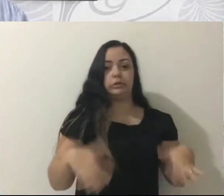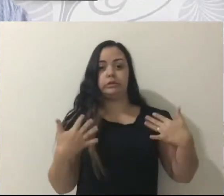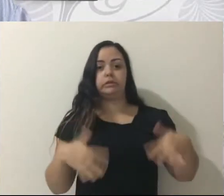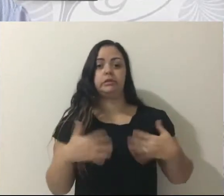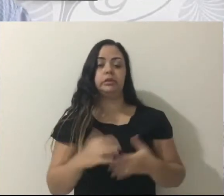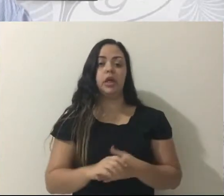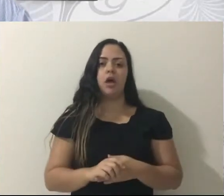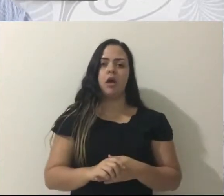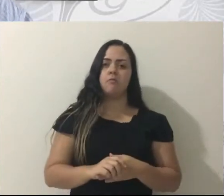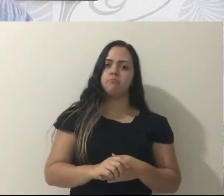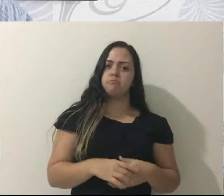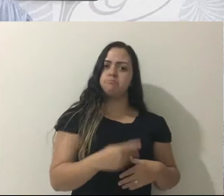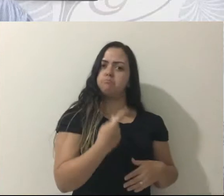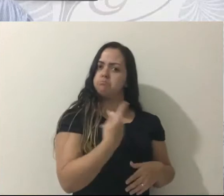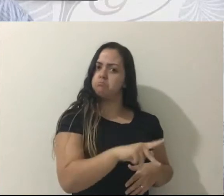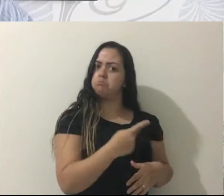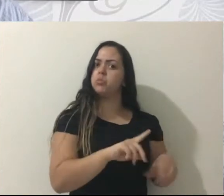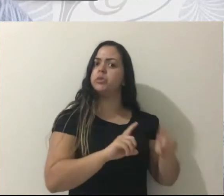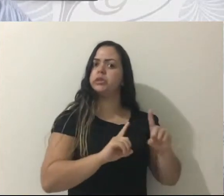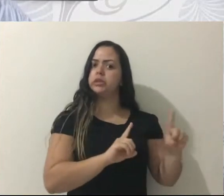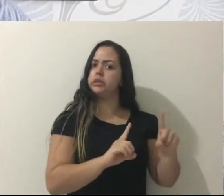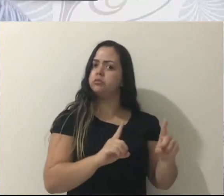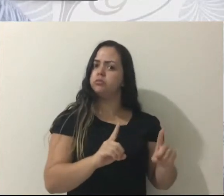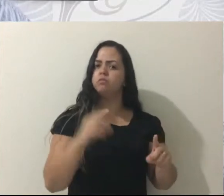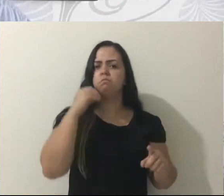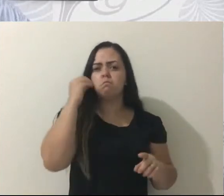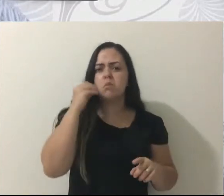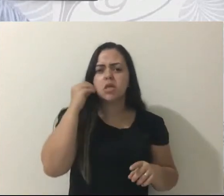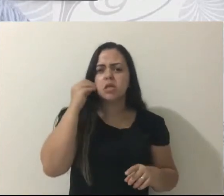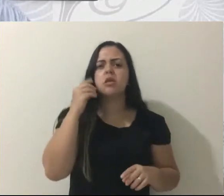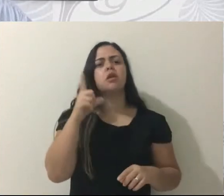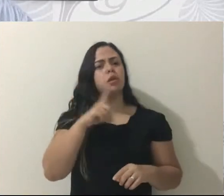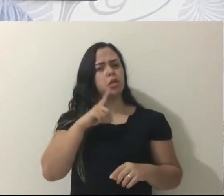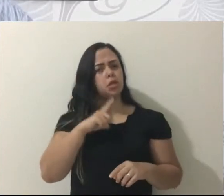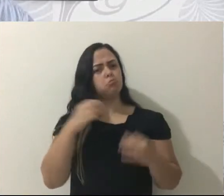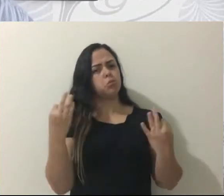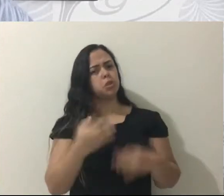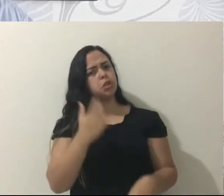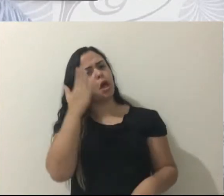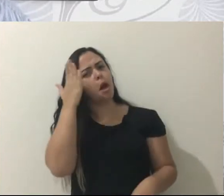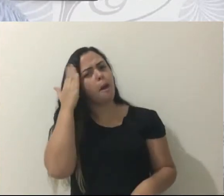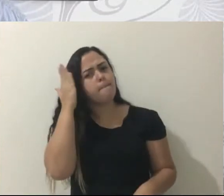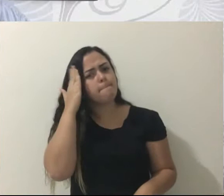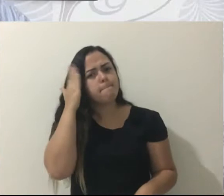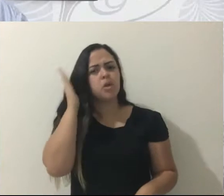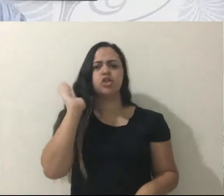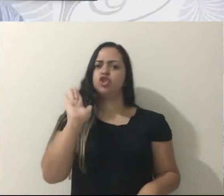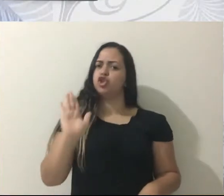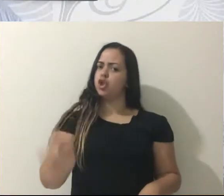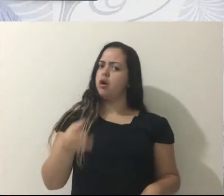Veja que aqueles homens eram homens experientes no mar. E com certeza já